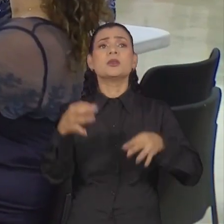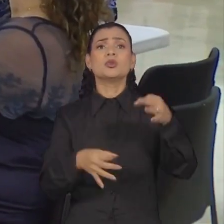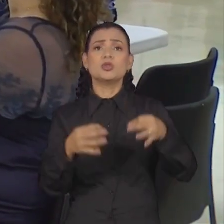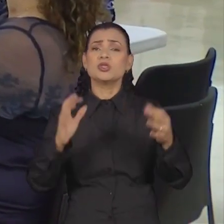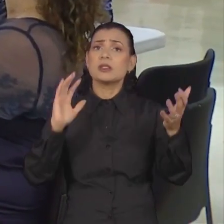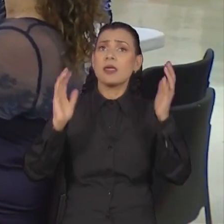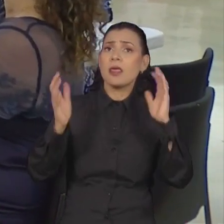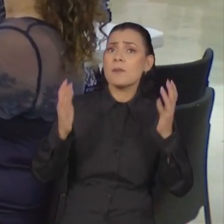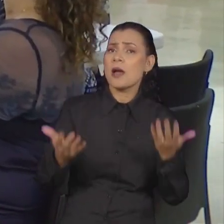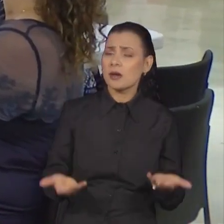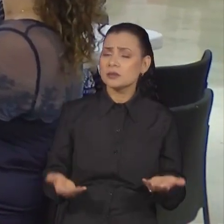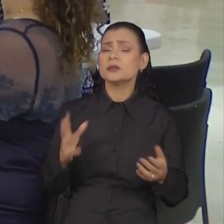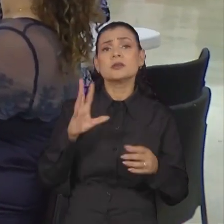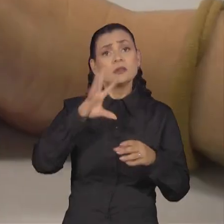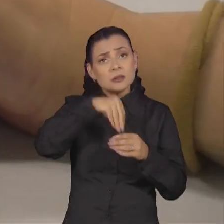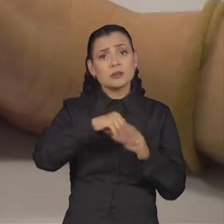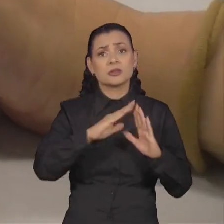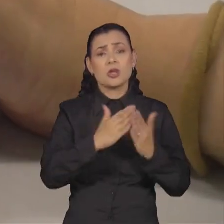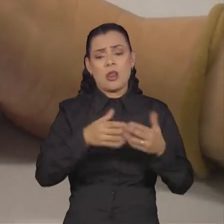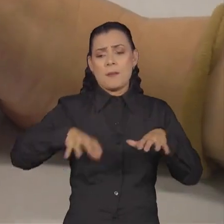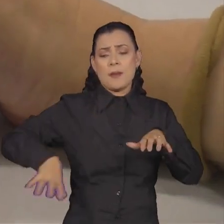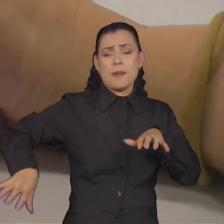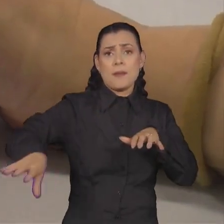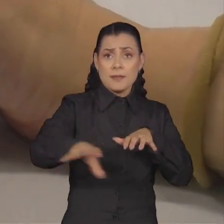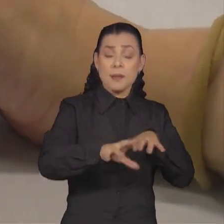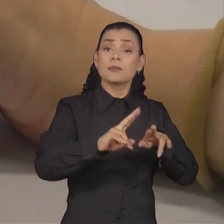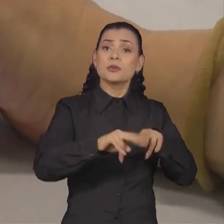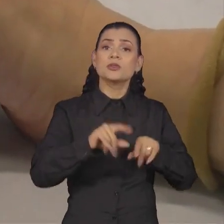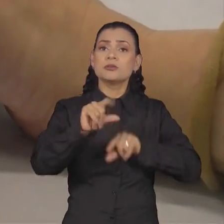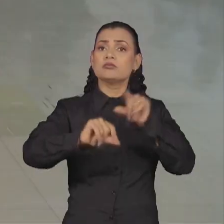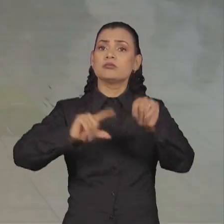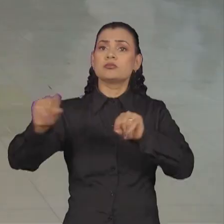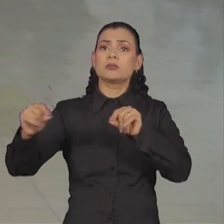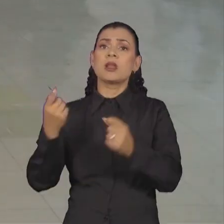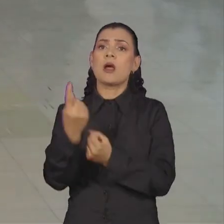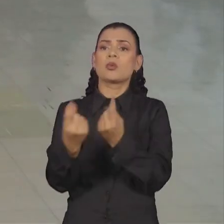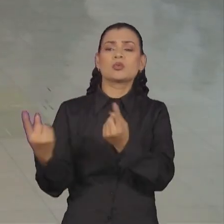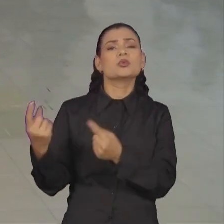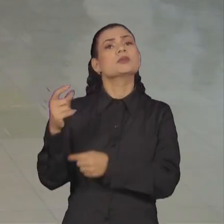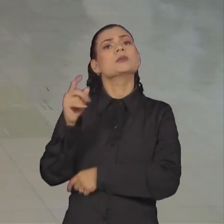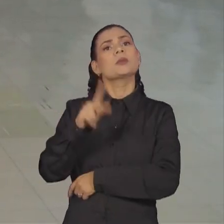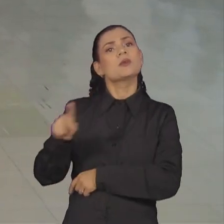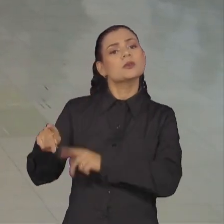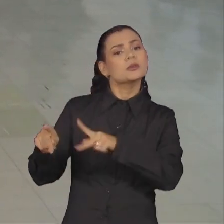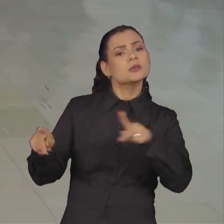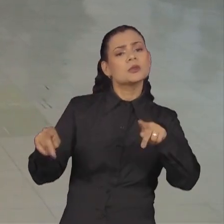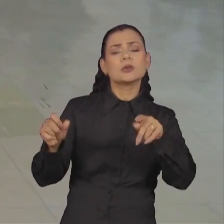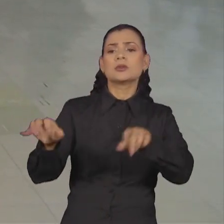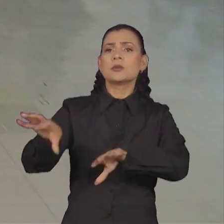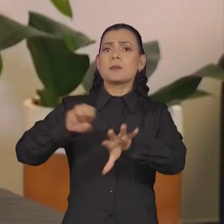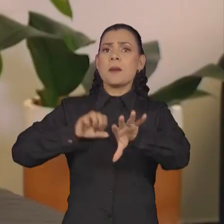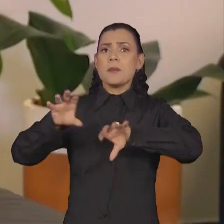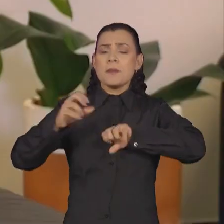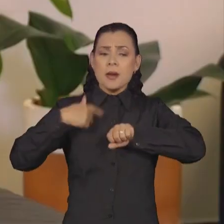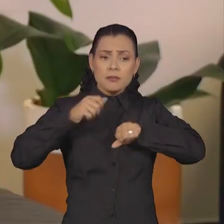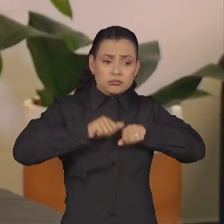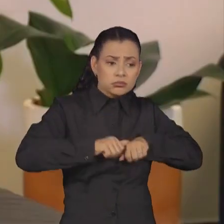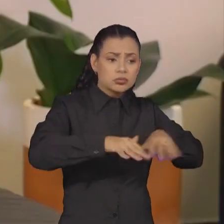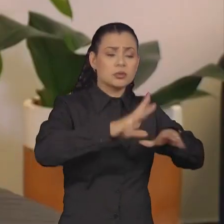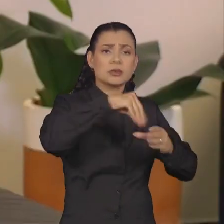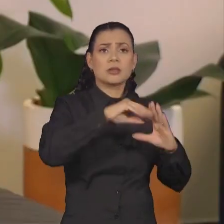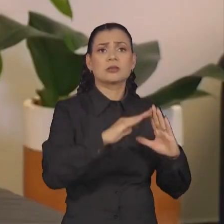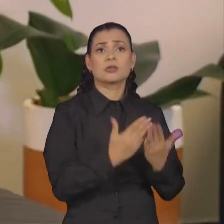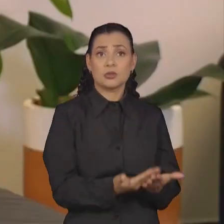climática, dentro dos seus territórios. Então, alguns professores foram selecionados para replicar, serem multiplicadores desse processo. A proposta